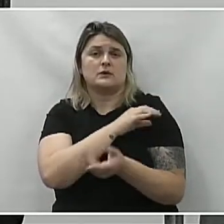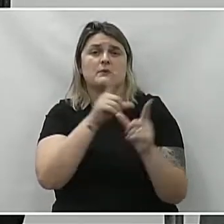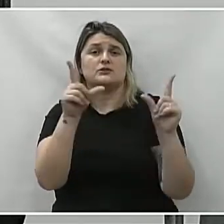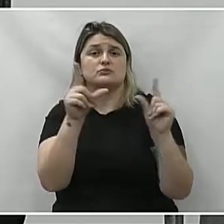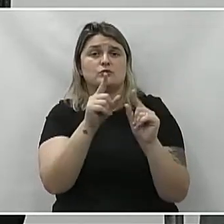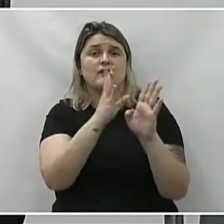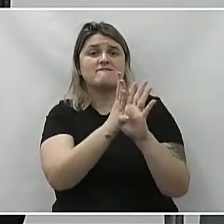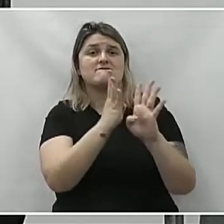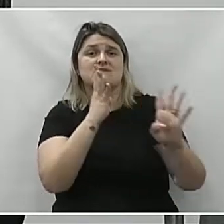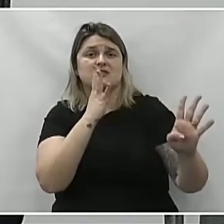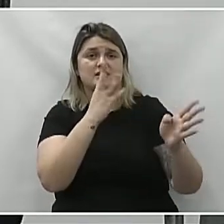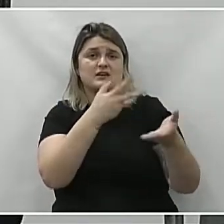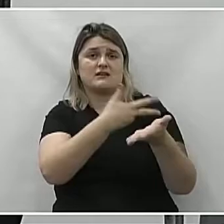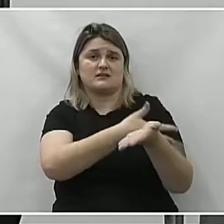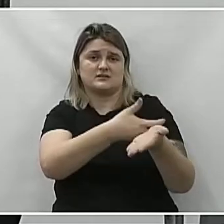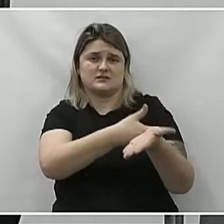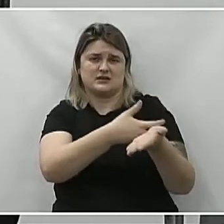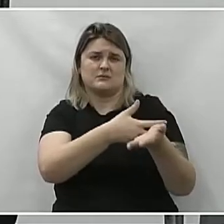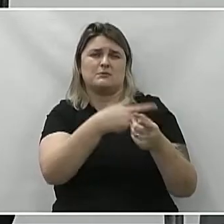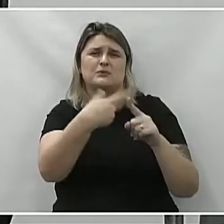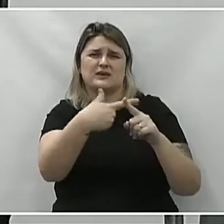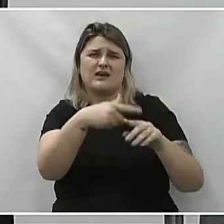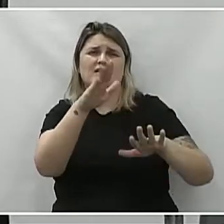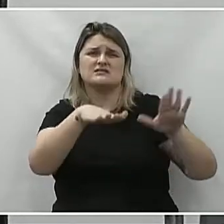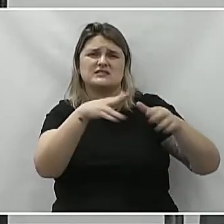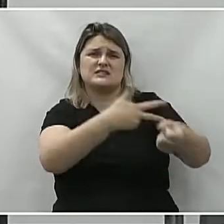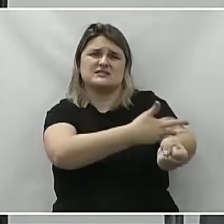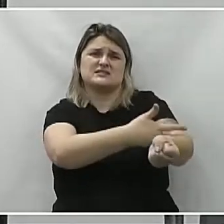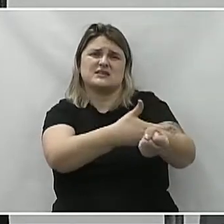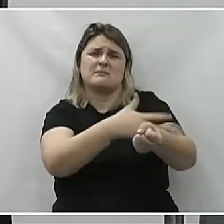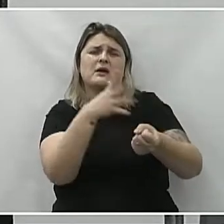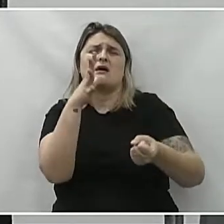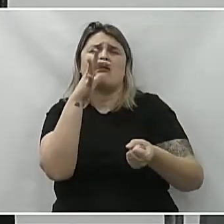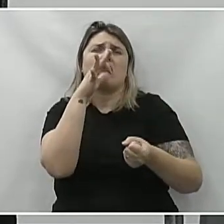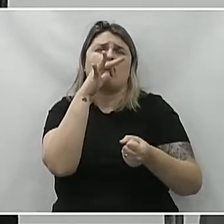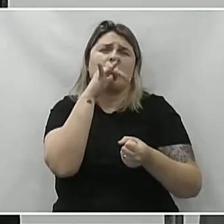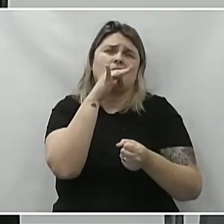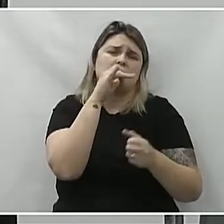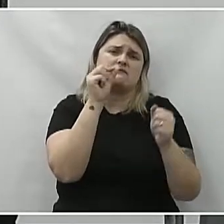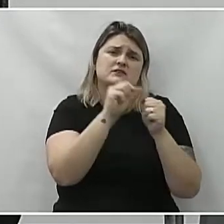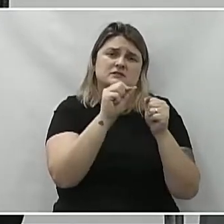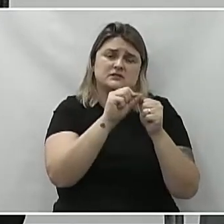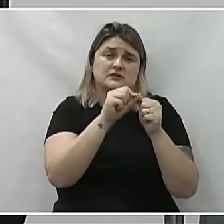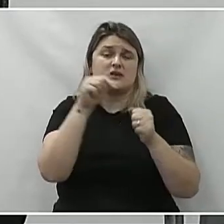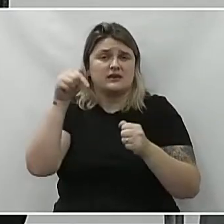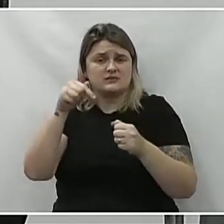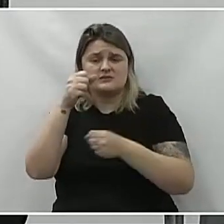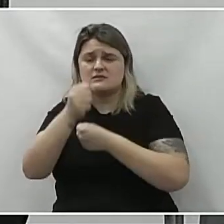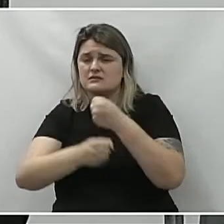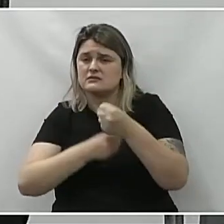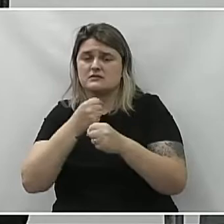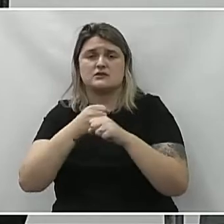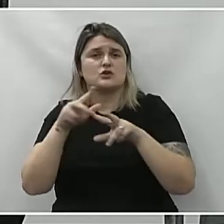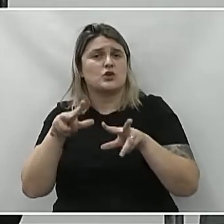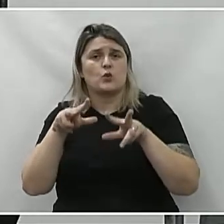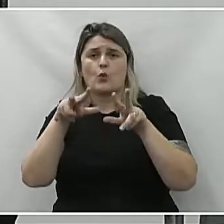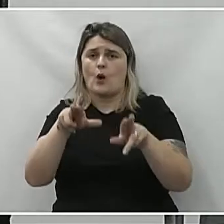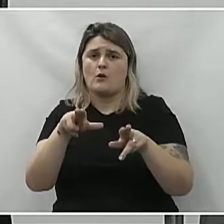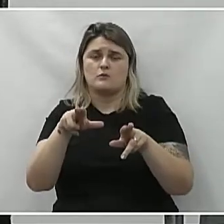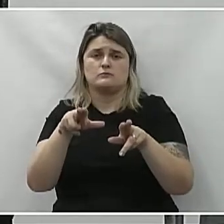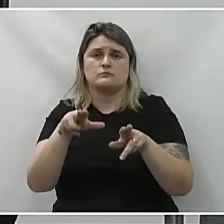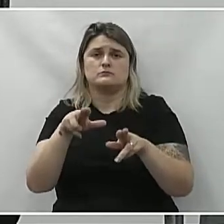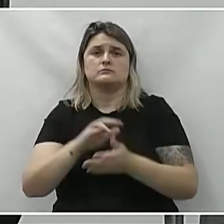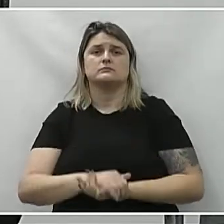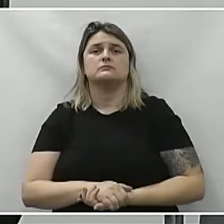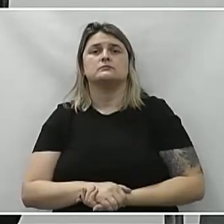algumas filas de alguns exames que eram necessário e com certeza esse ano nós estaremos fazendo um repasse